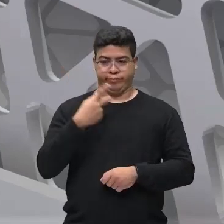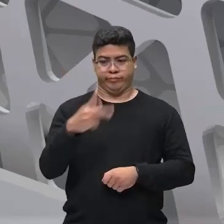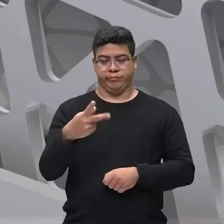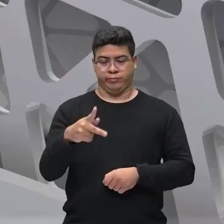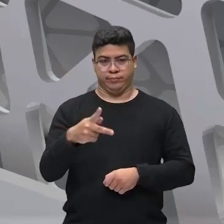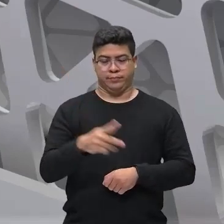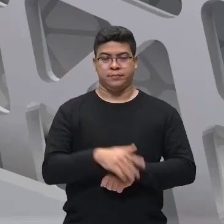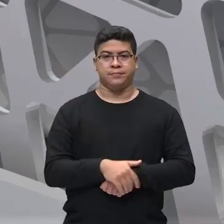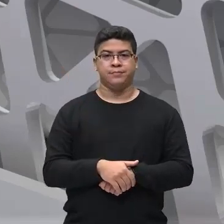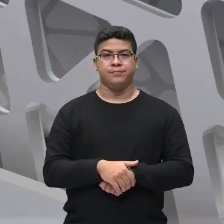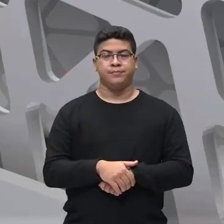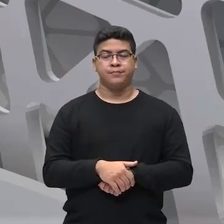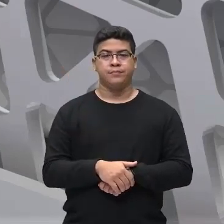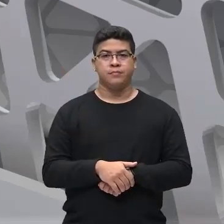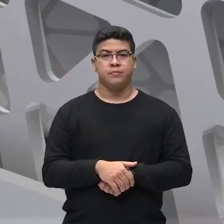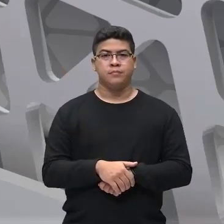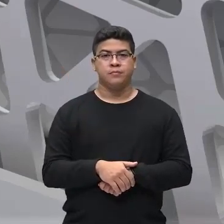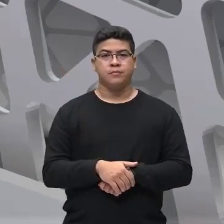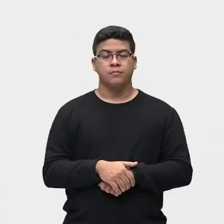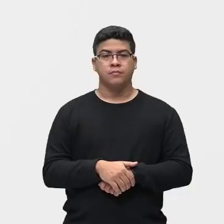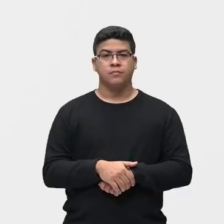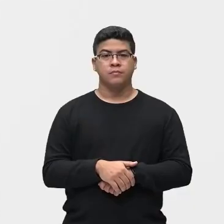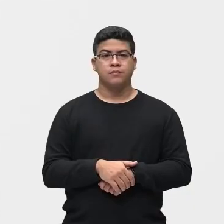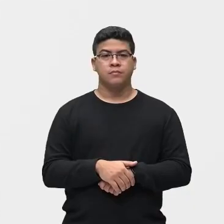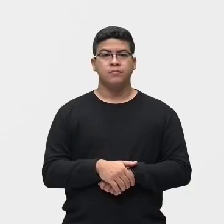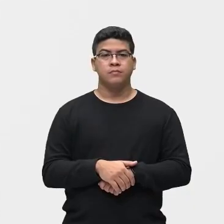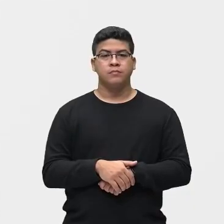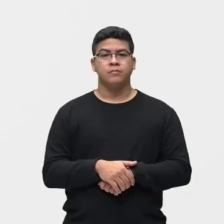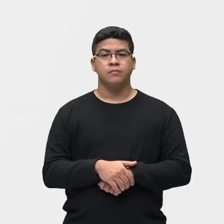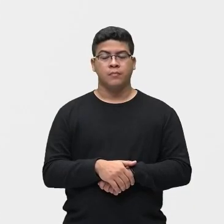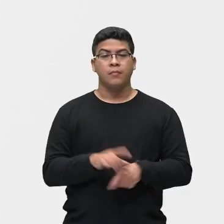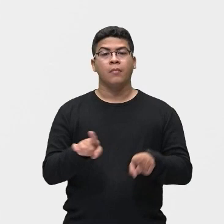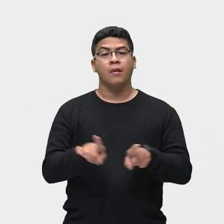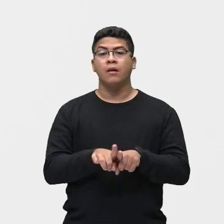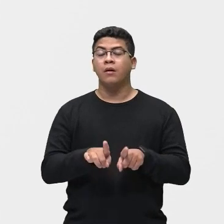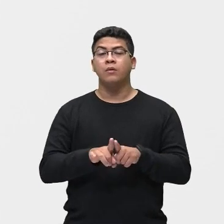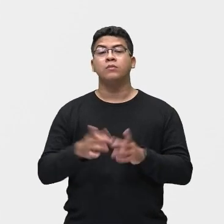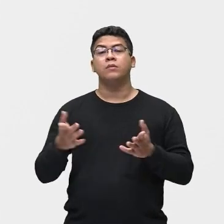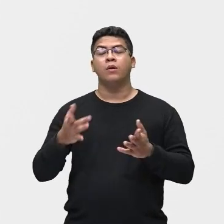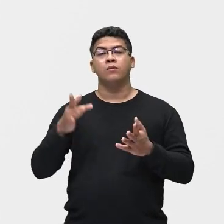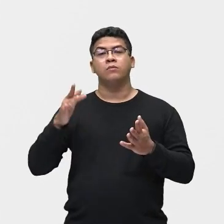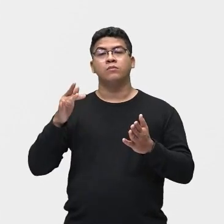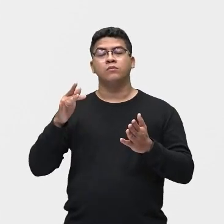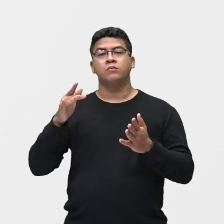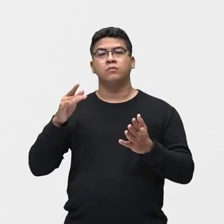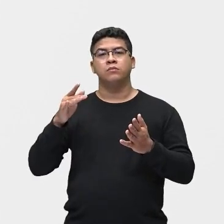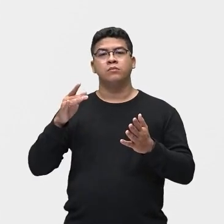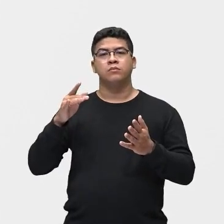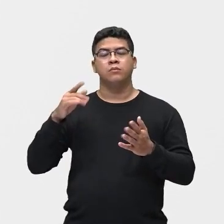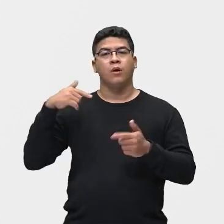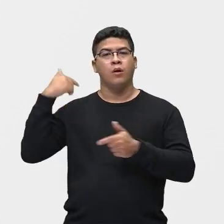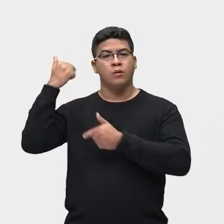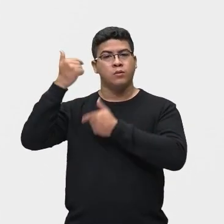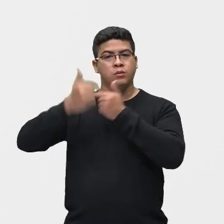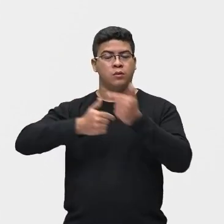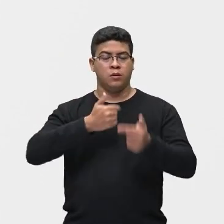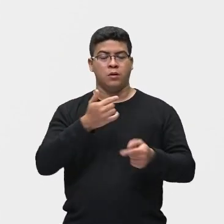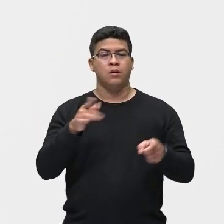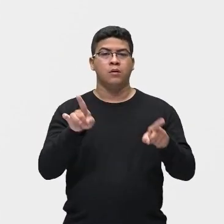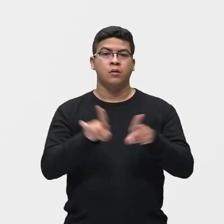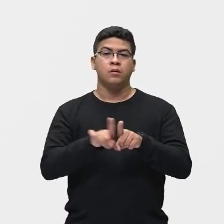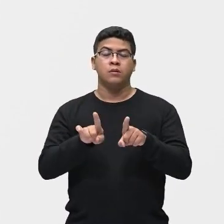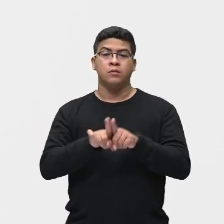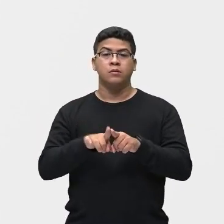o princípio e valor aplicado às suas vidas. Passam a ser exemplos para